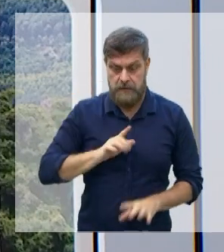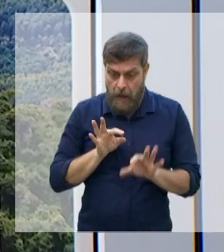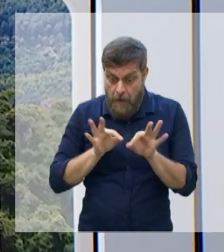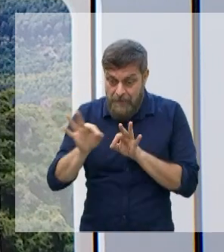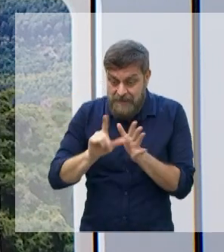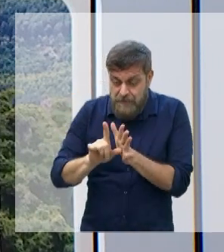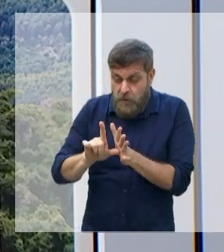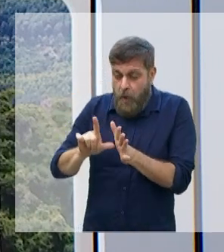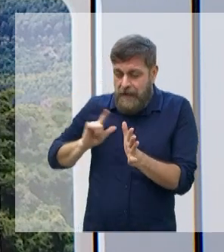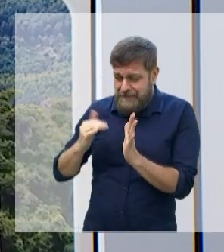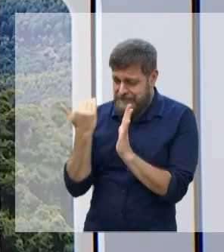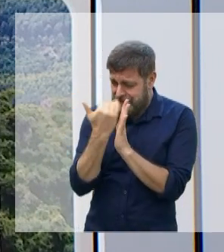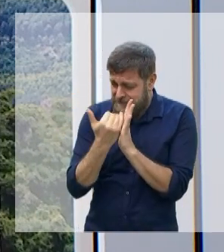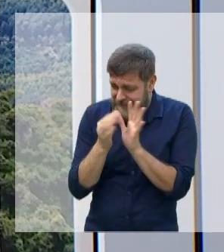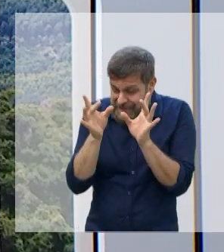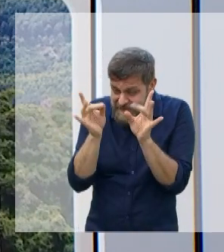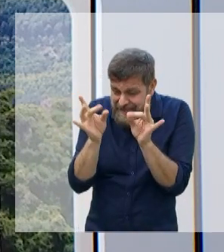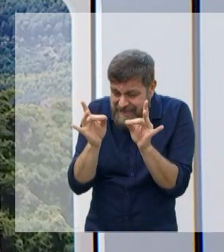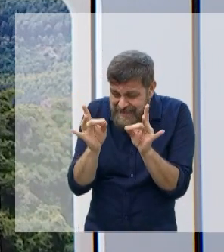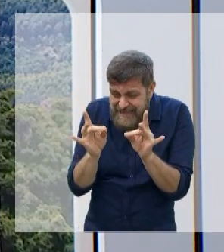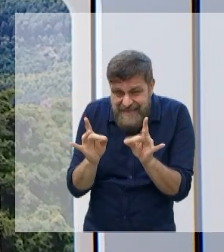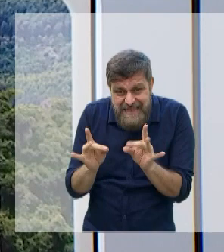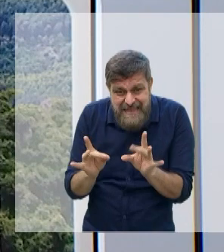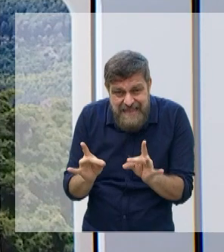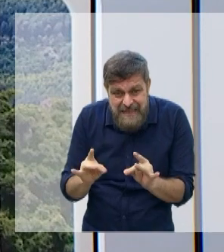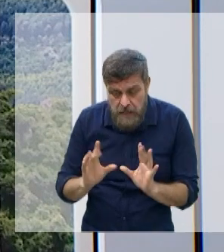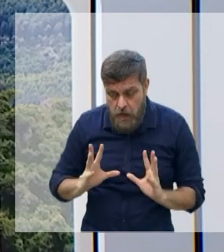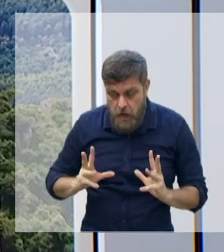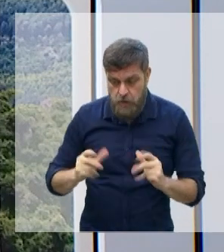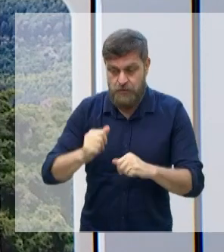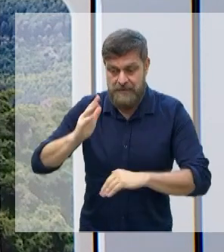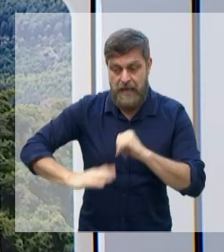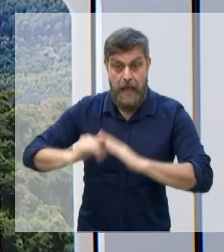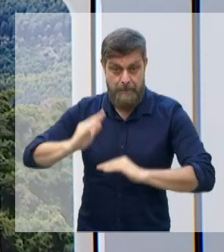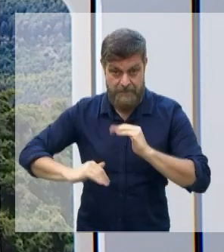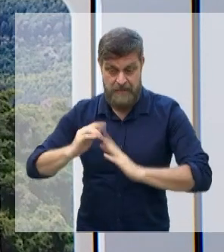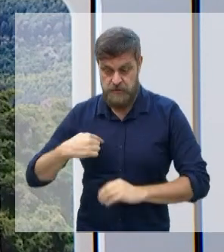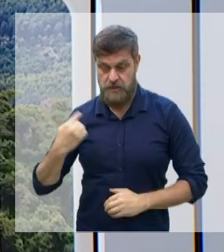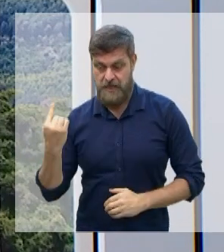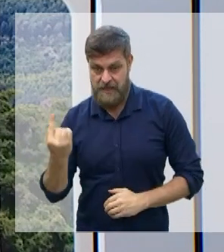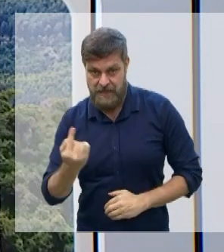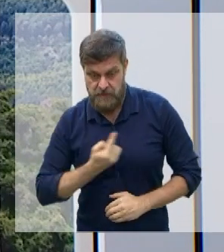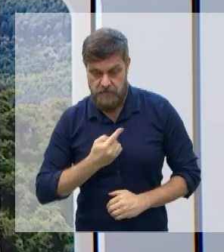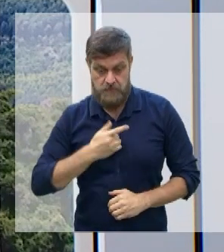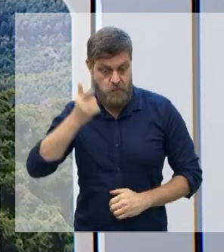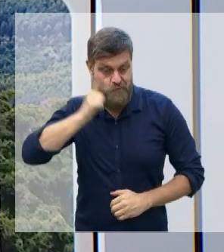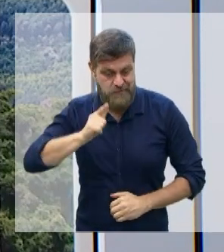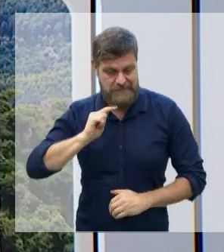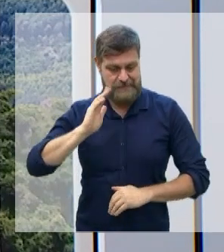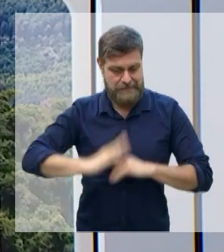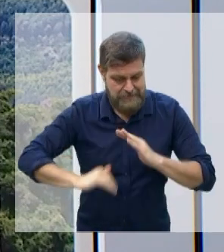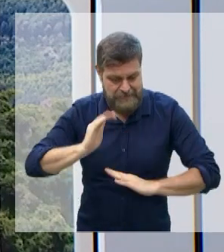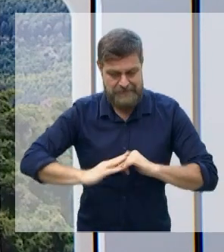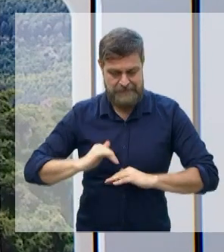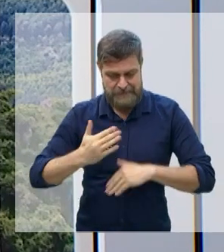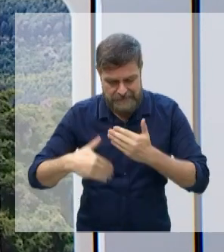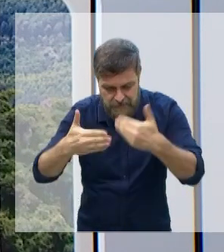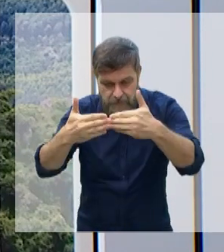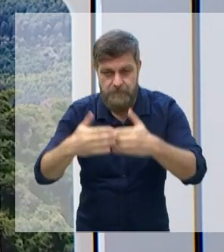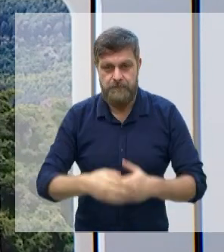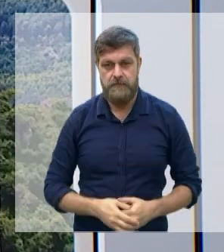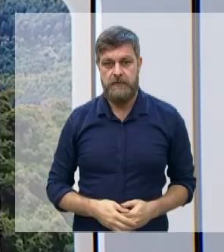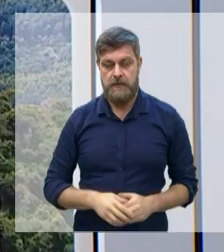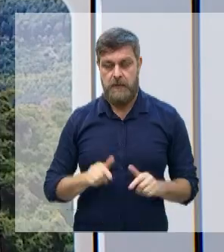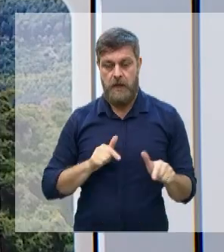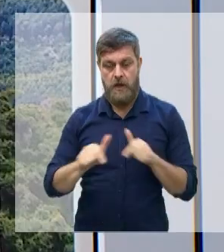planejamento um detalhamento muito grande de todas as ações que nós temos que desenvolver e esse é o principal trabalho